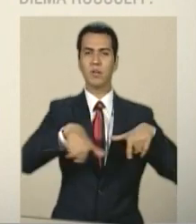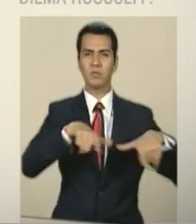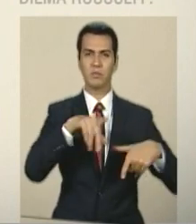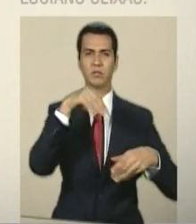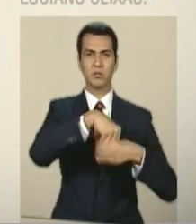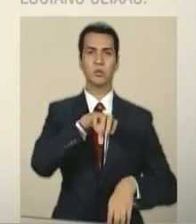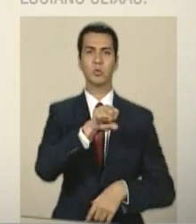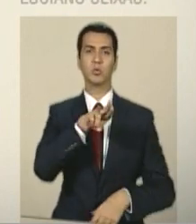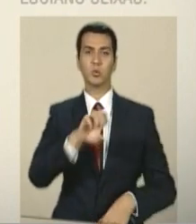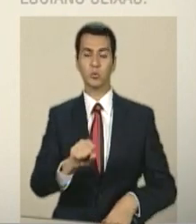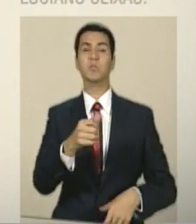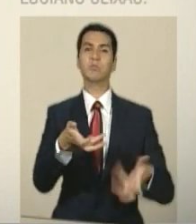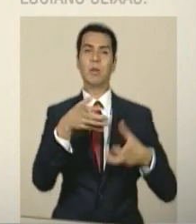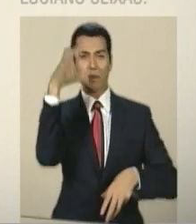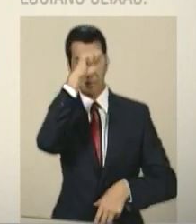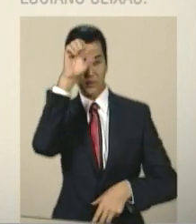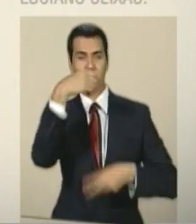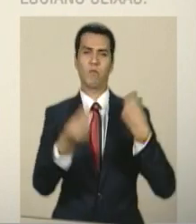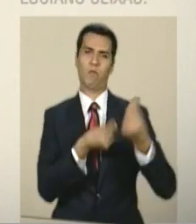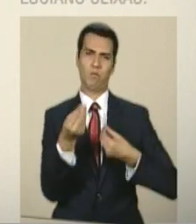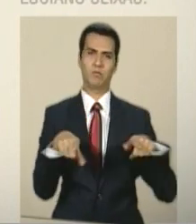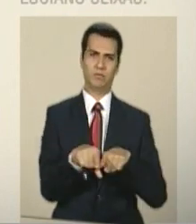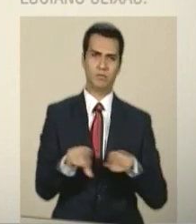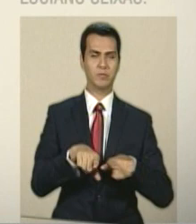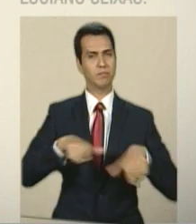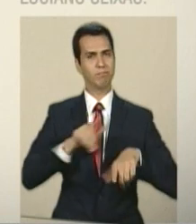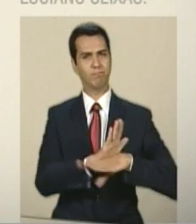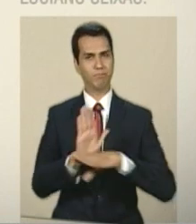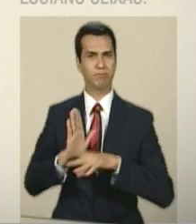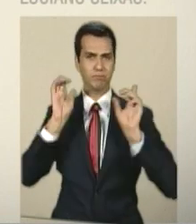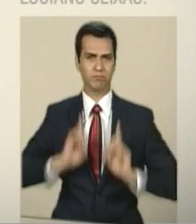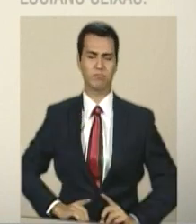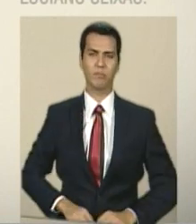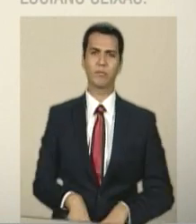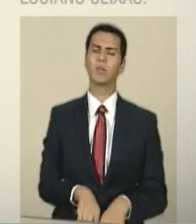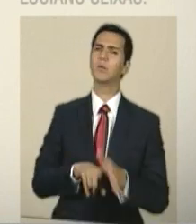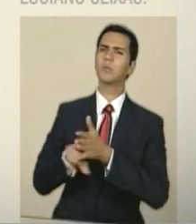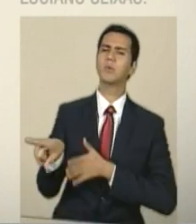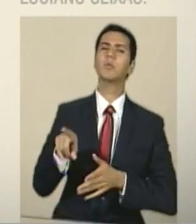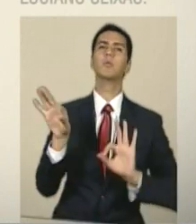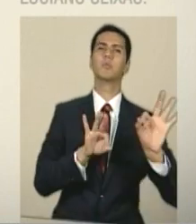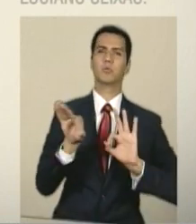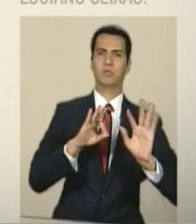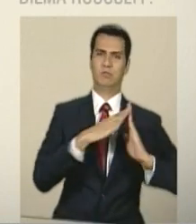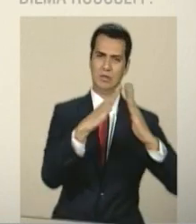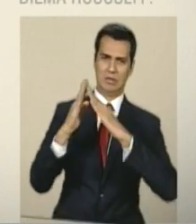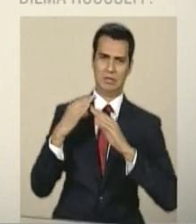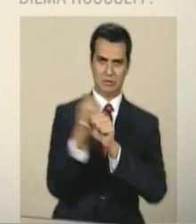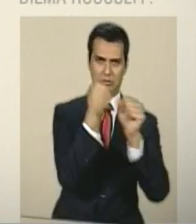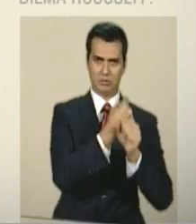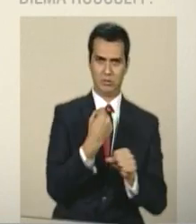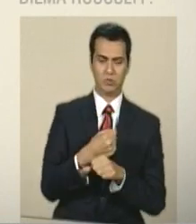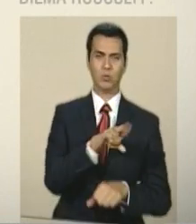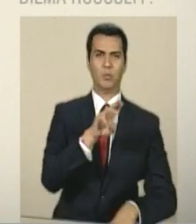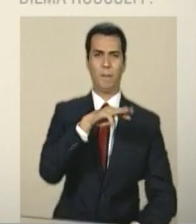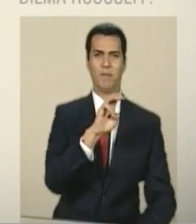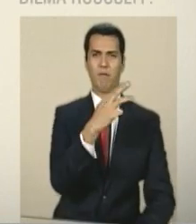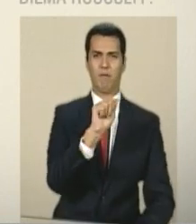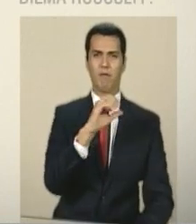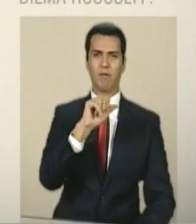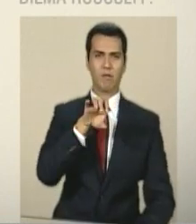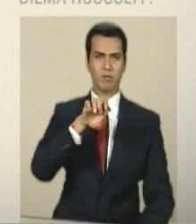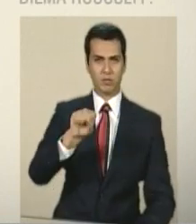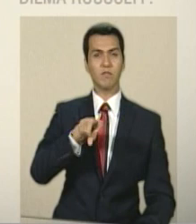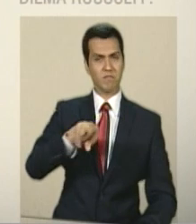Nacional presidenta o programa Minha Casa Minha Vida dois também vai beneficiar as pessoas com deficiência não é olha Luciano